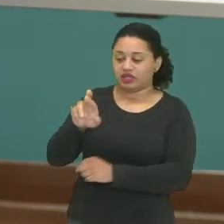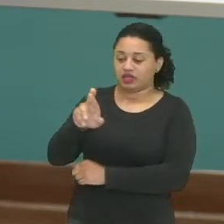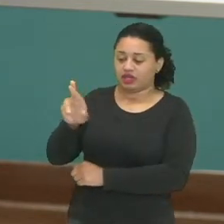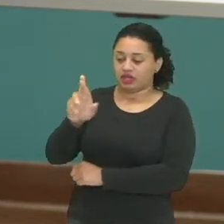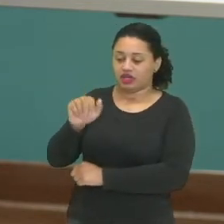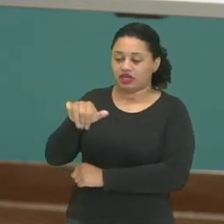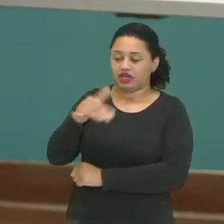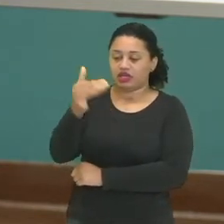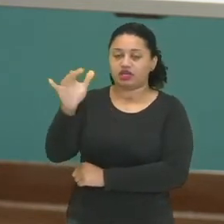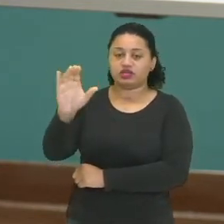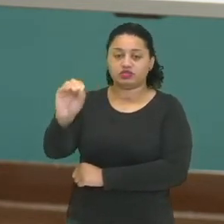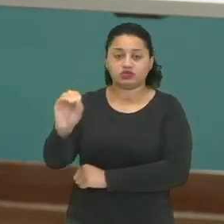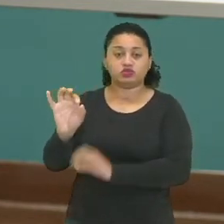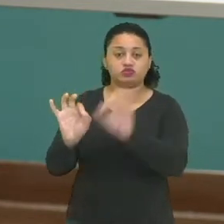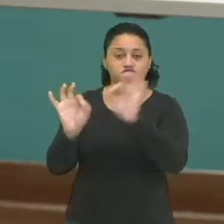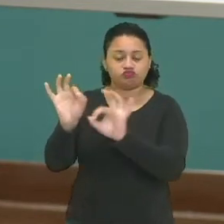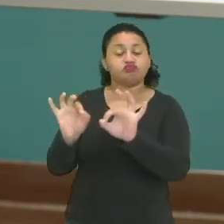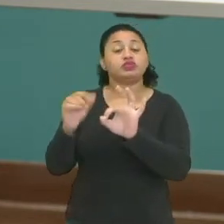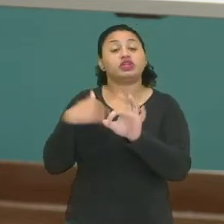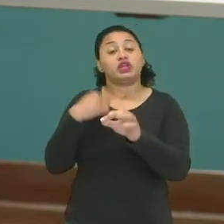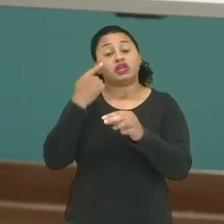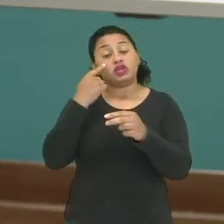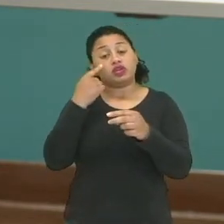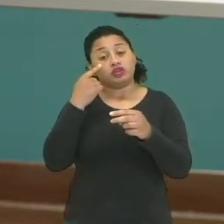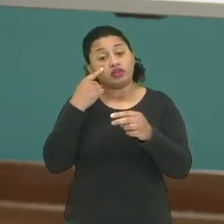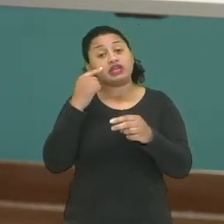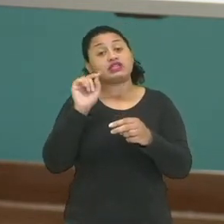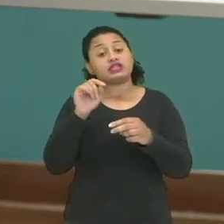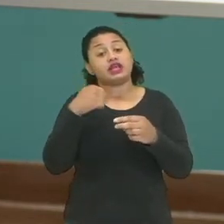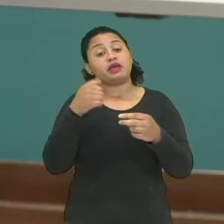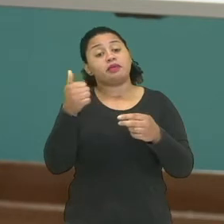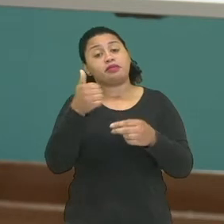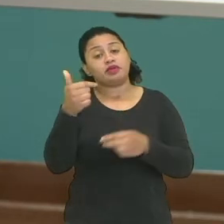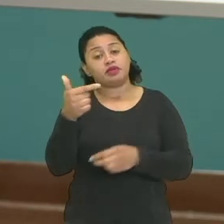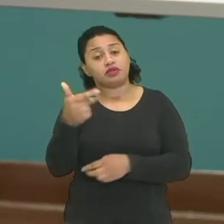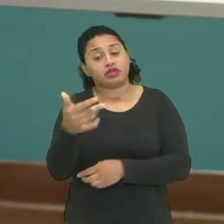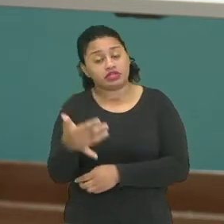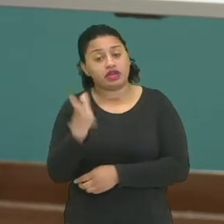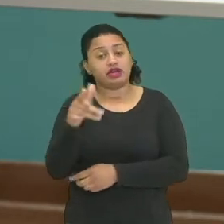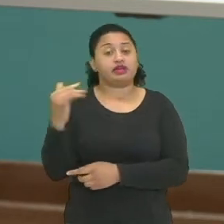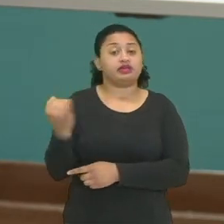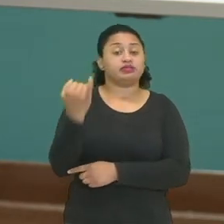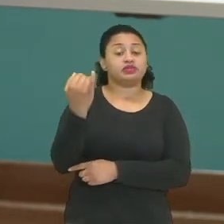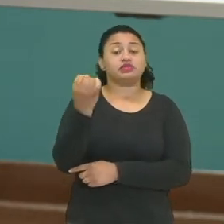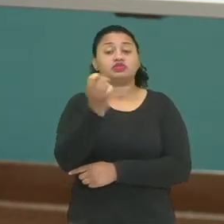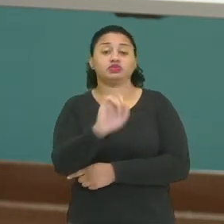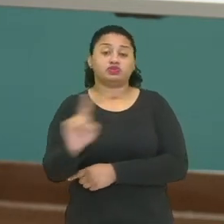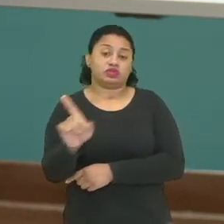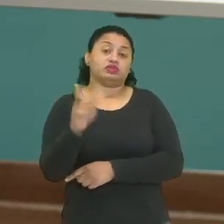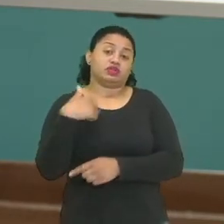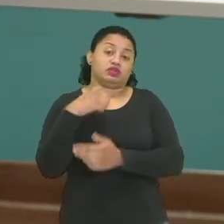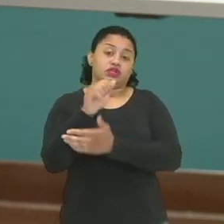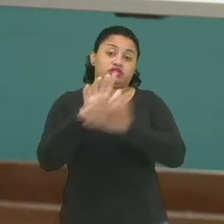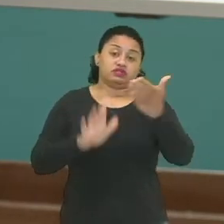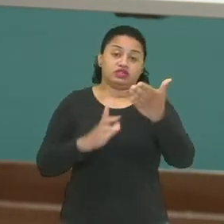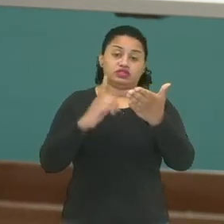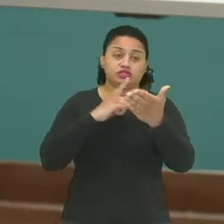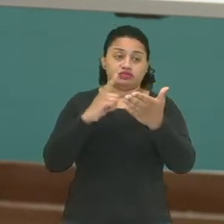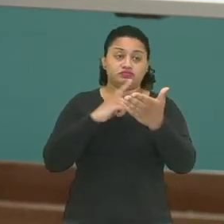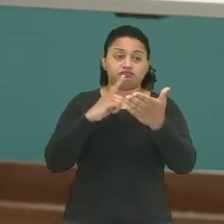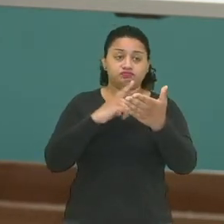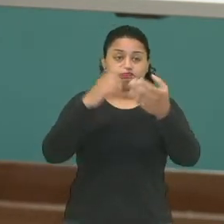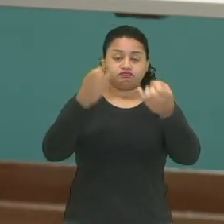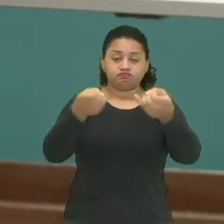eu tenho que ver se essa ordem é importante. O exercício vai me falar sobre isso. Então, no caso